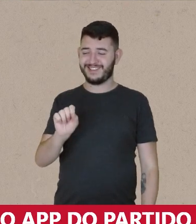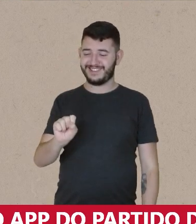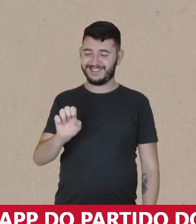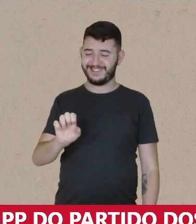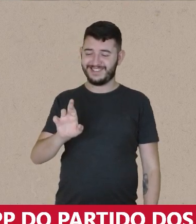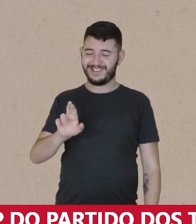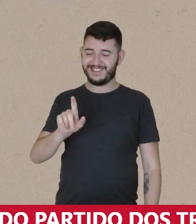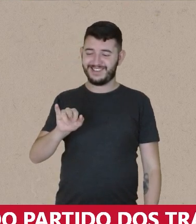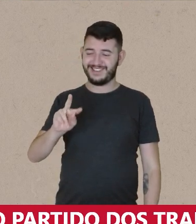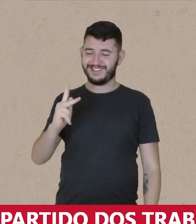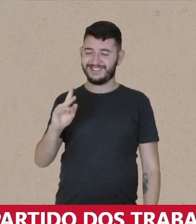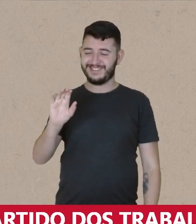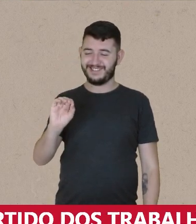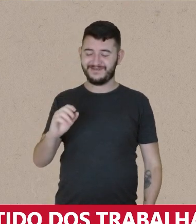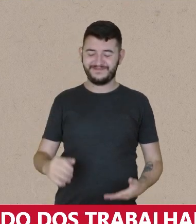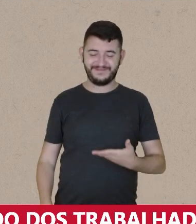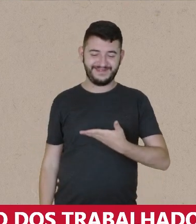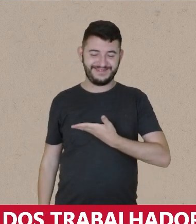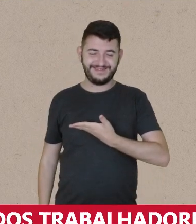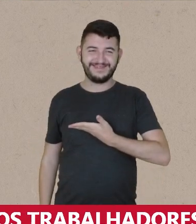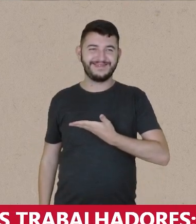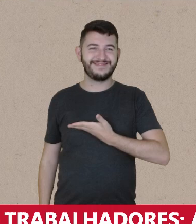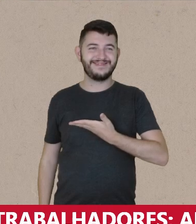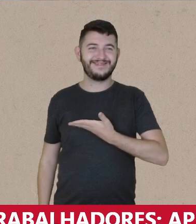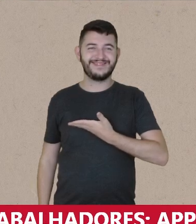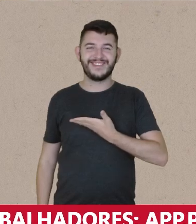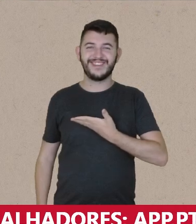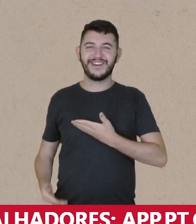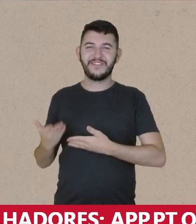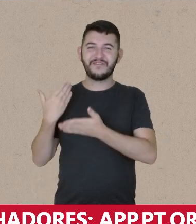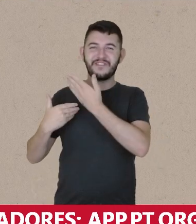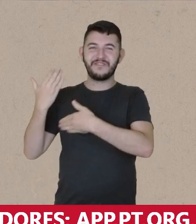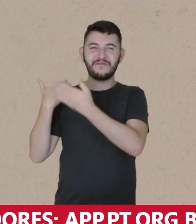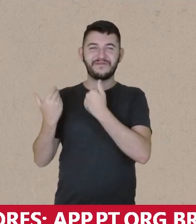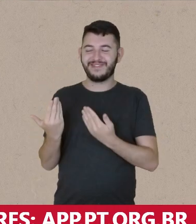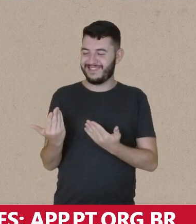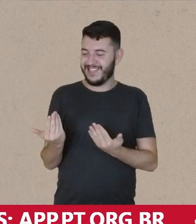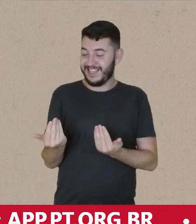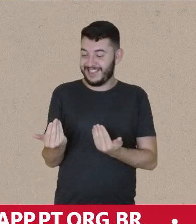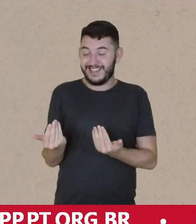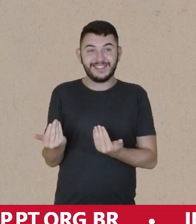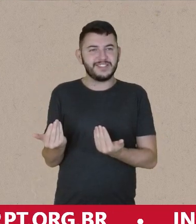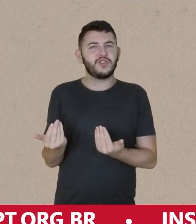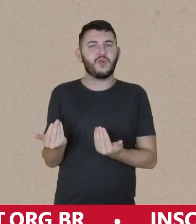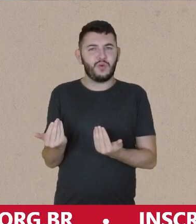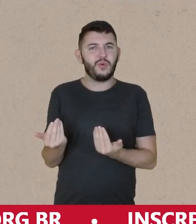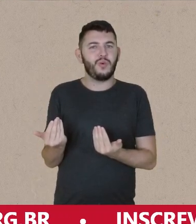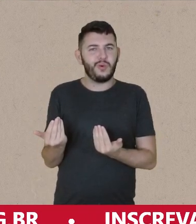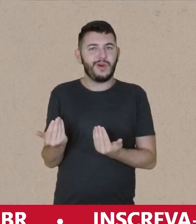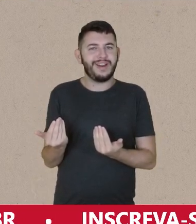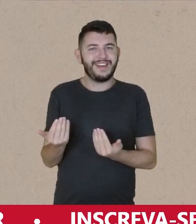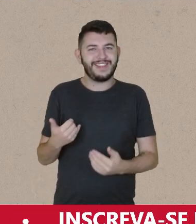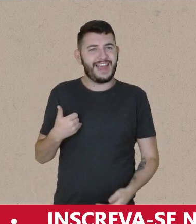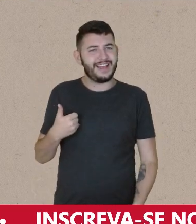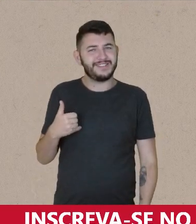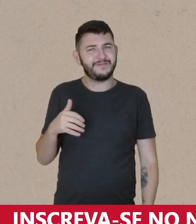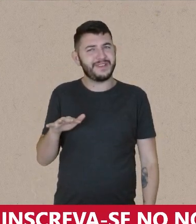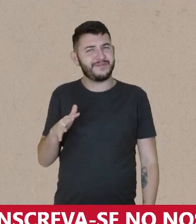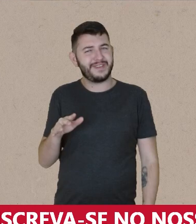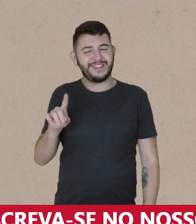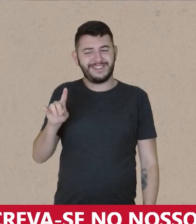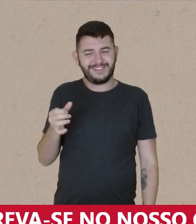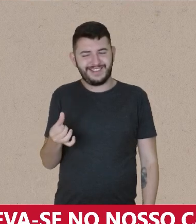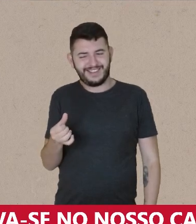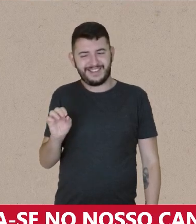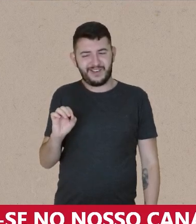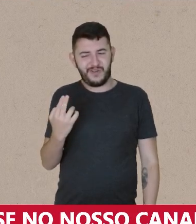meu camarada, desde quando eu era um menino. Tinha 16, 17 anos.